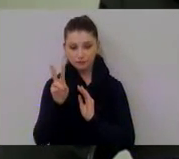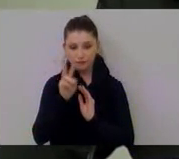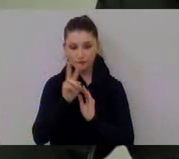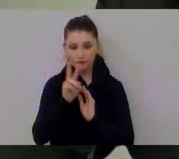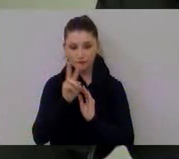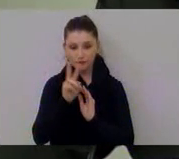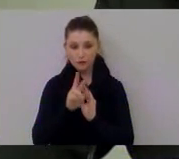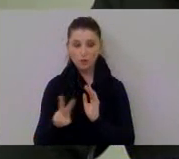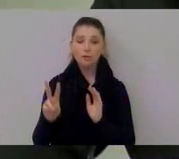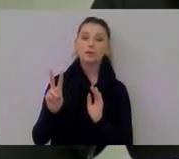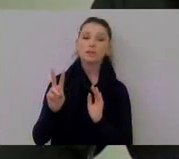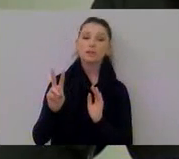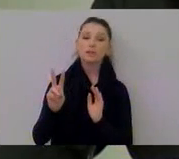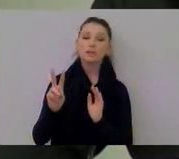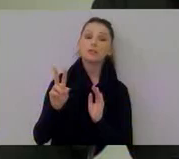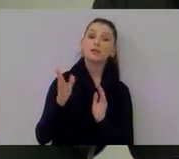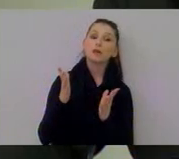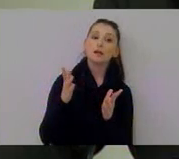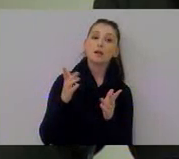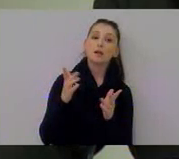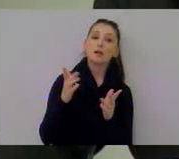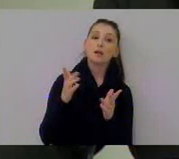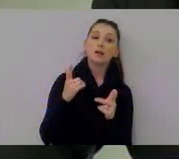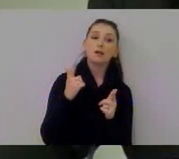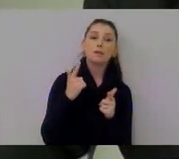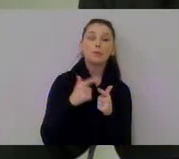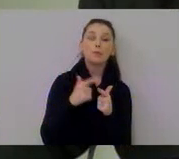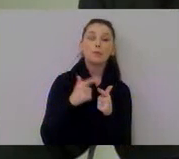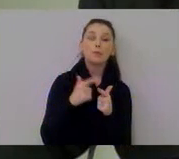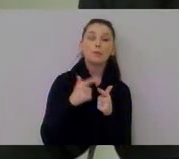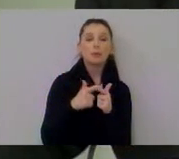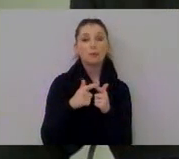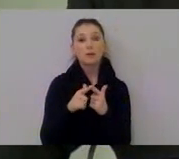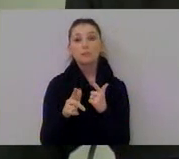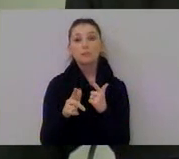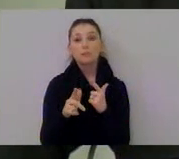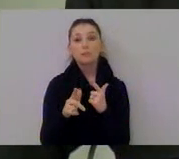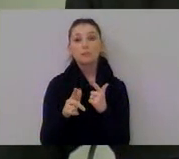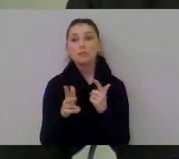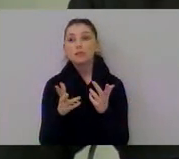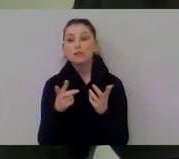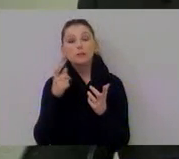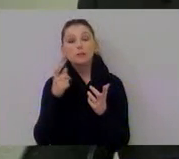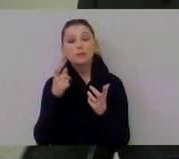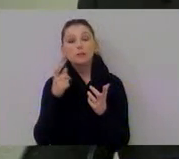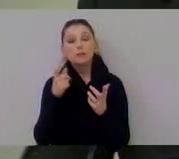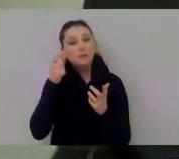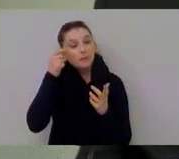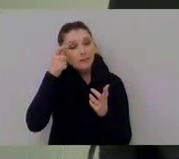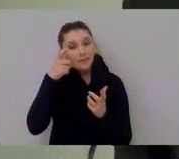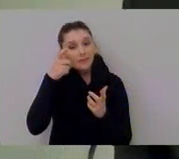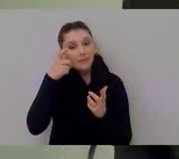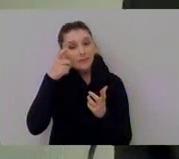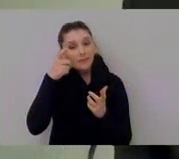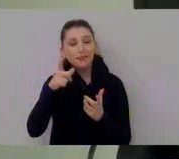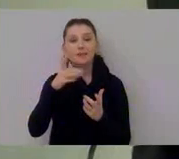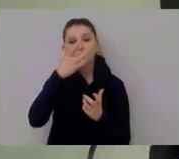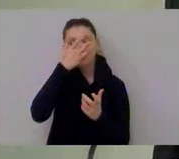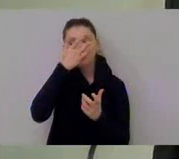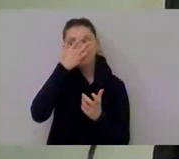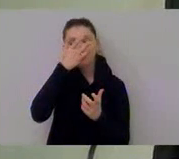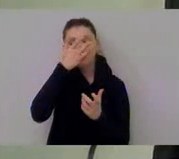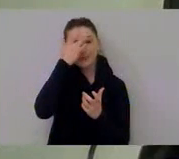interessam à população de Criciúma. Parabéns, presidente. Mas eu subo